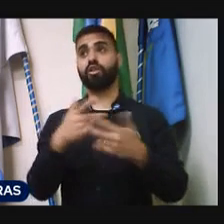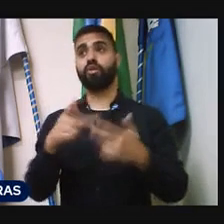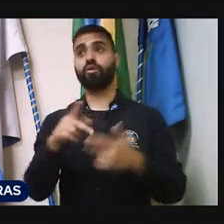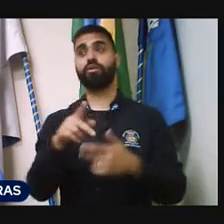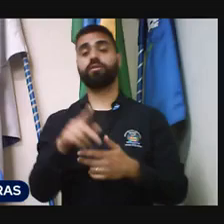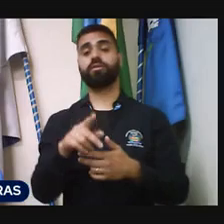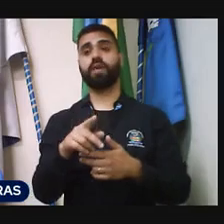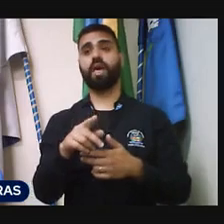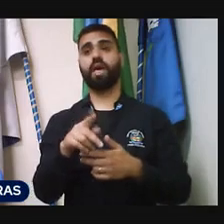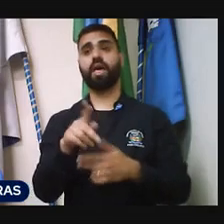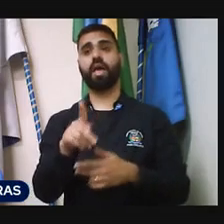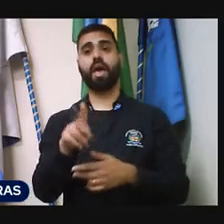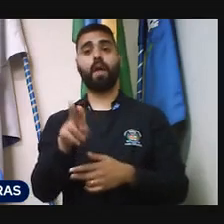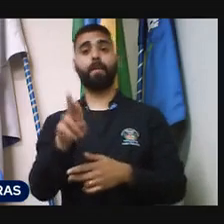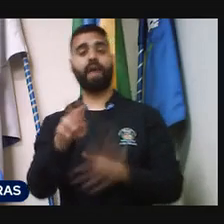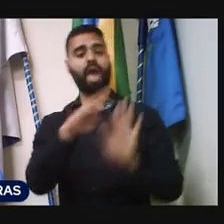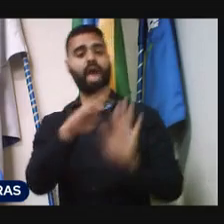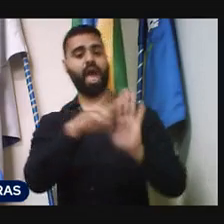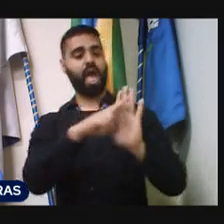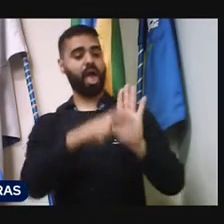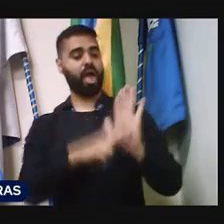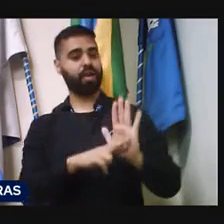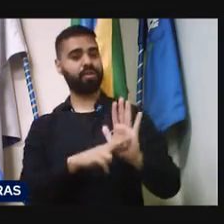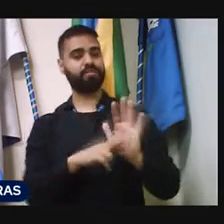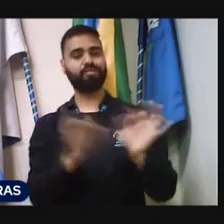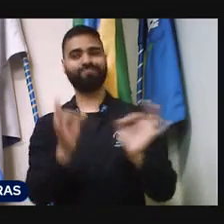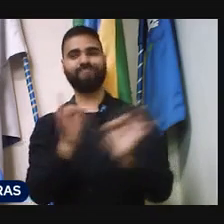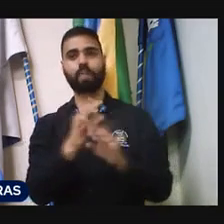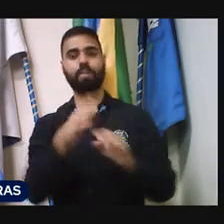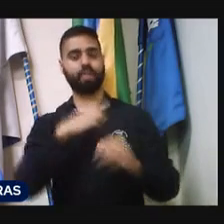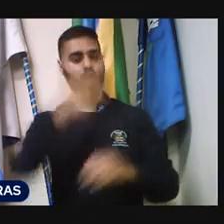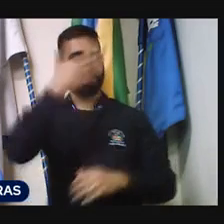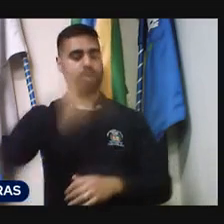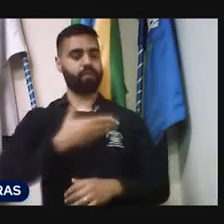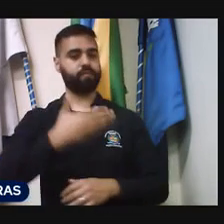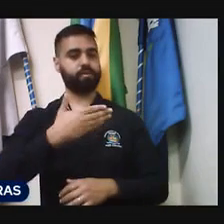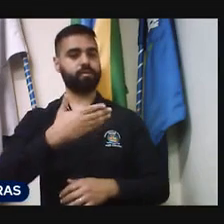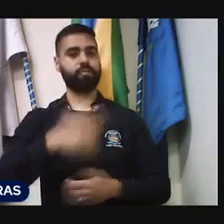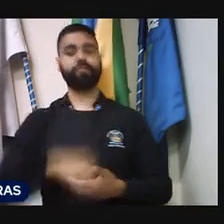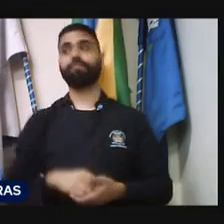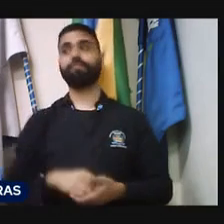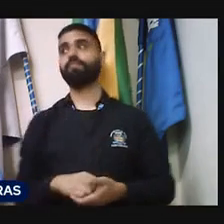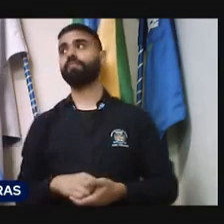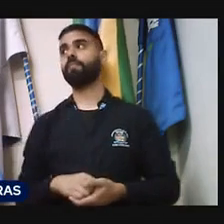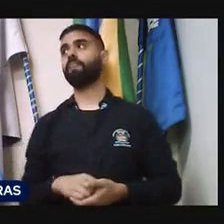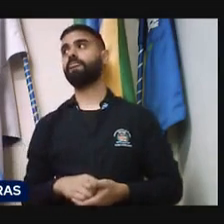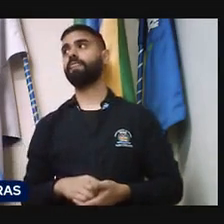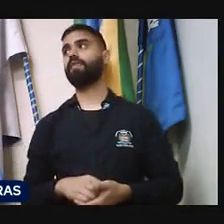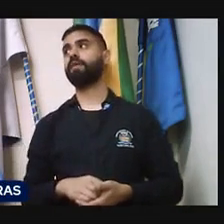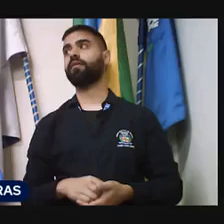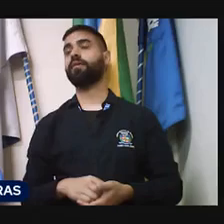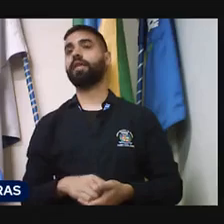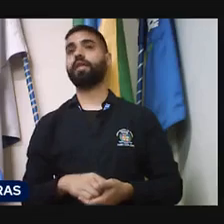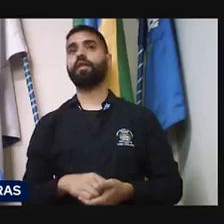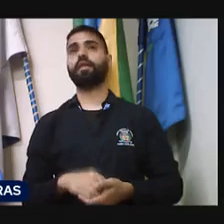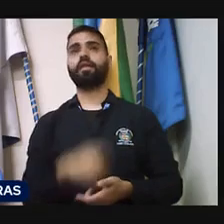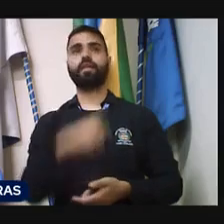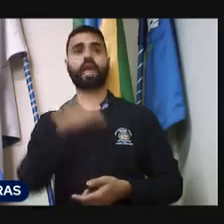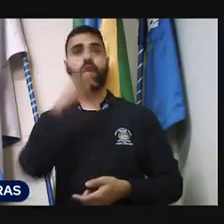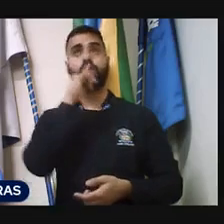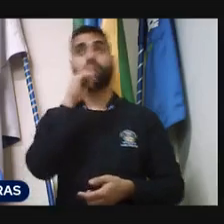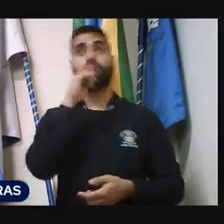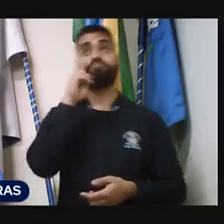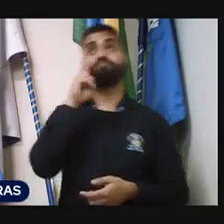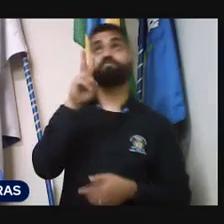pré-requisitos compridos para depois se passar por uma avaliação e se passa pelo crivo da